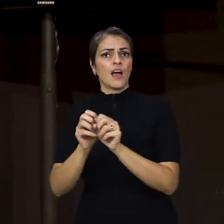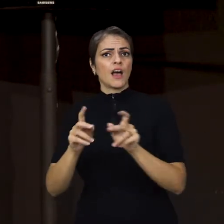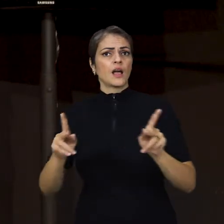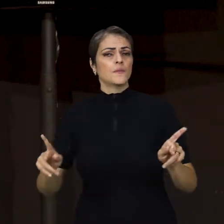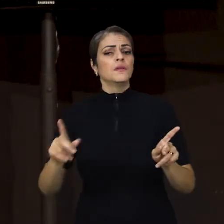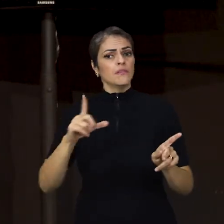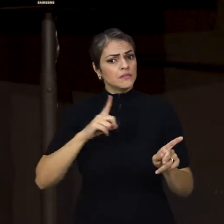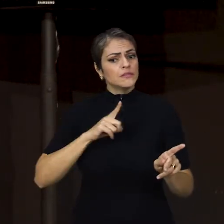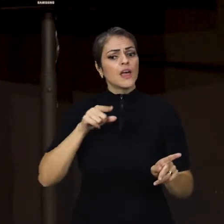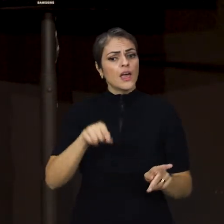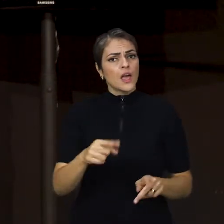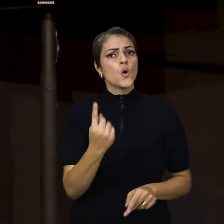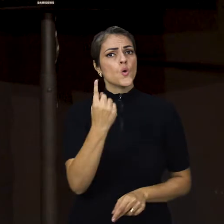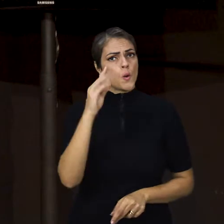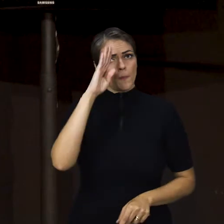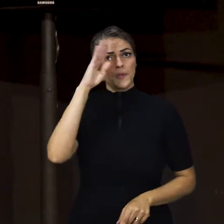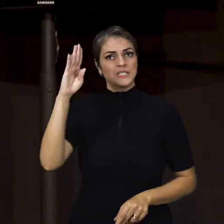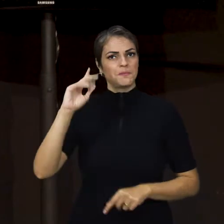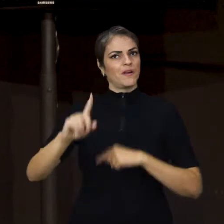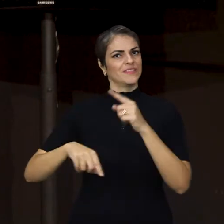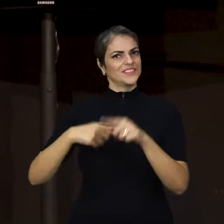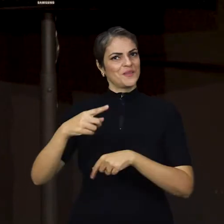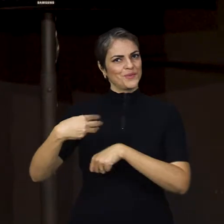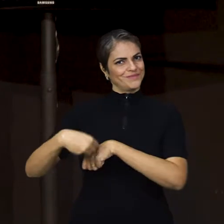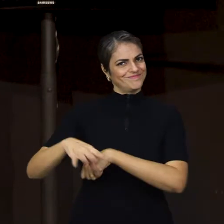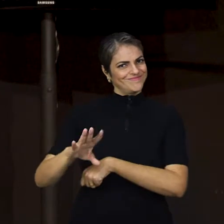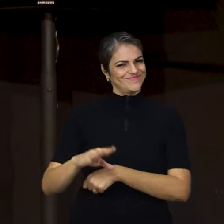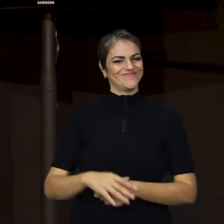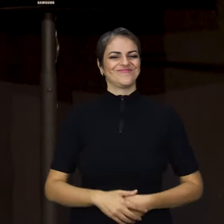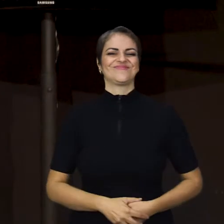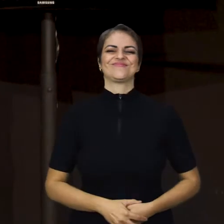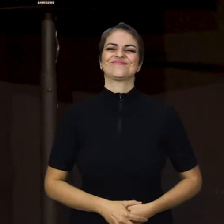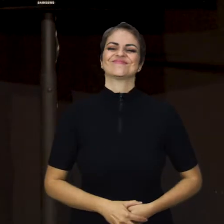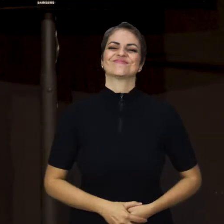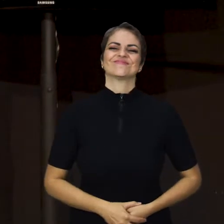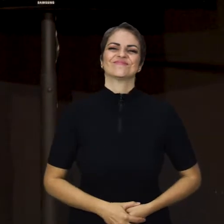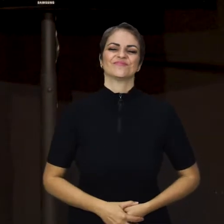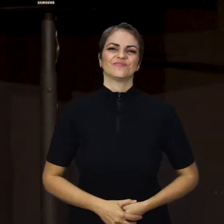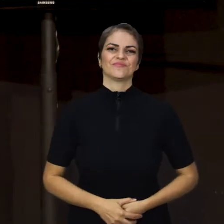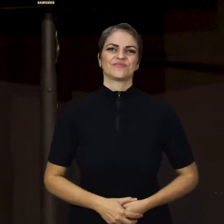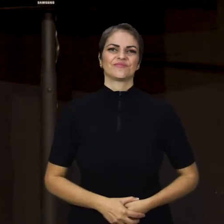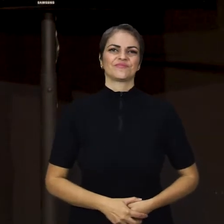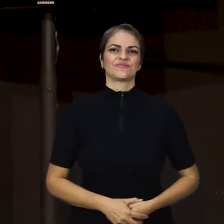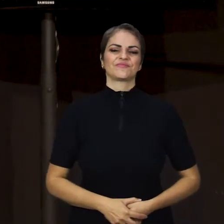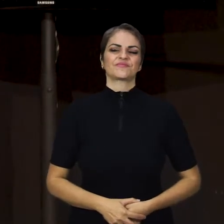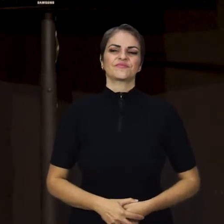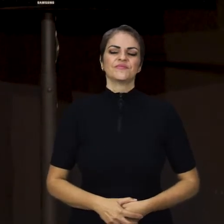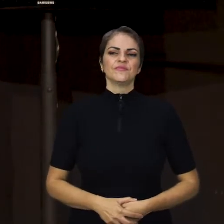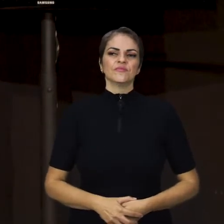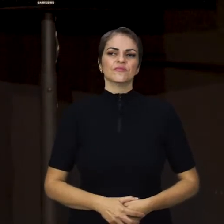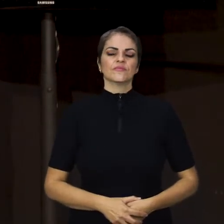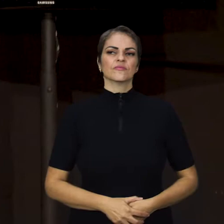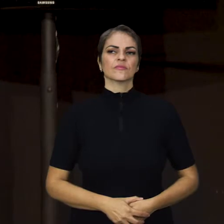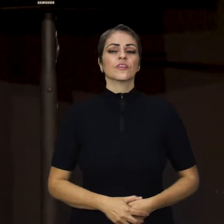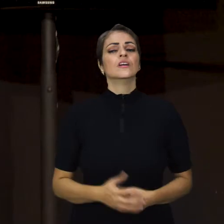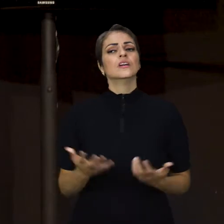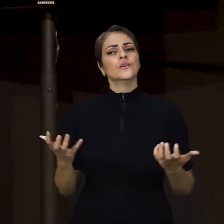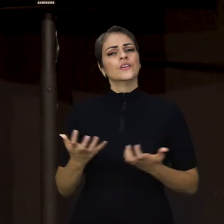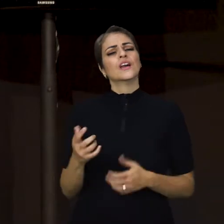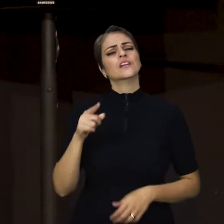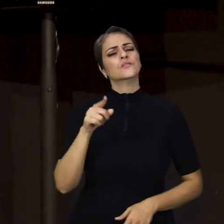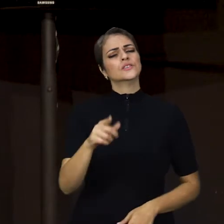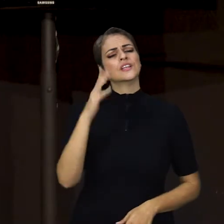central, e nós vamos ver qual é esse tema e qual é esse assunto. Mas até aqui eu quero que você tenha